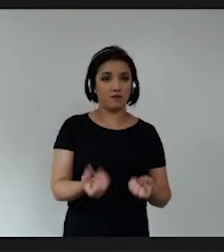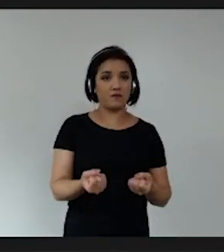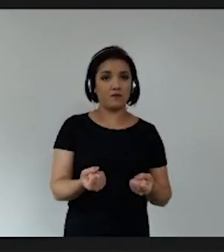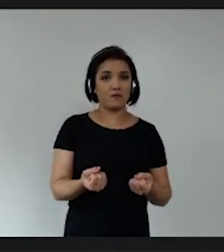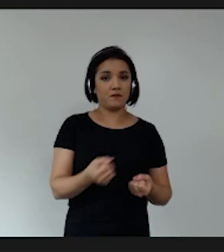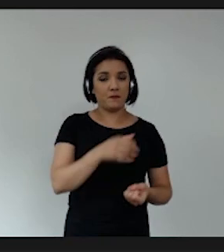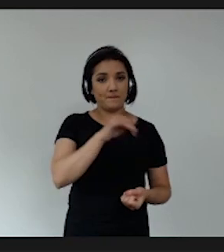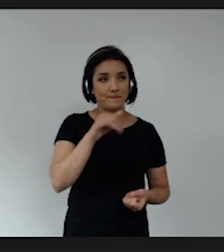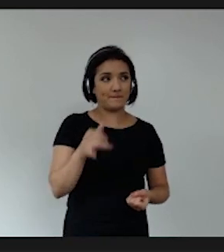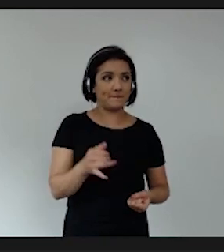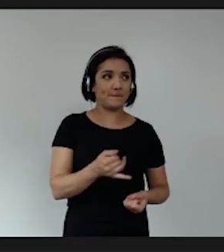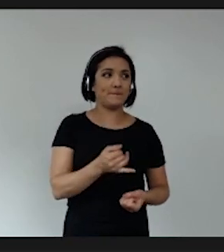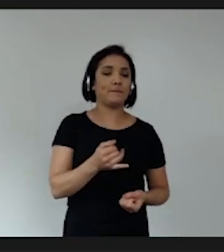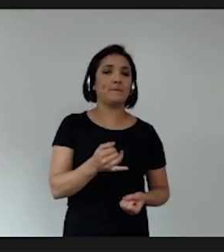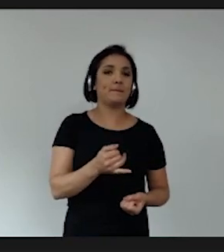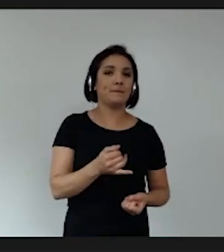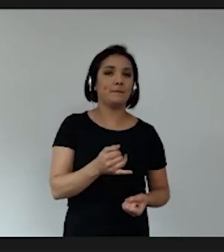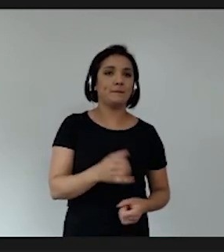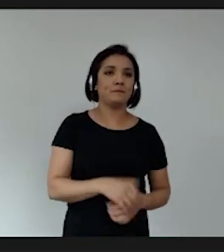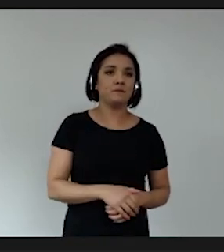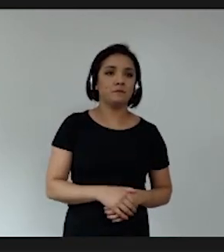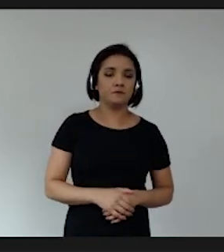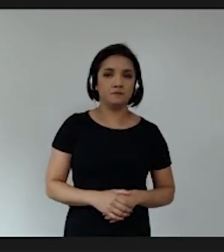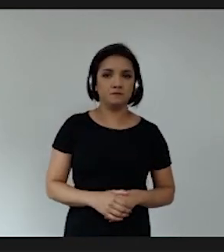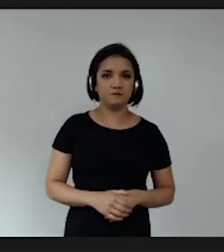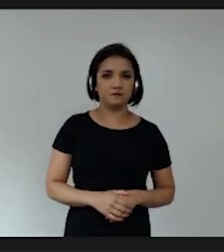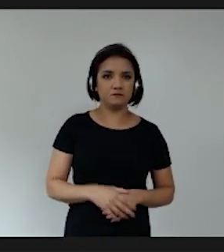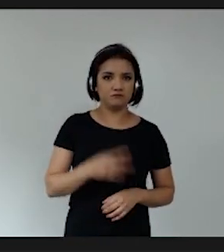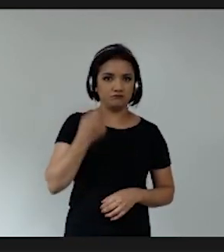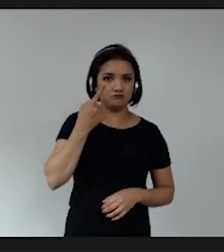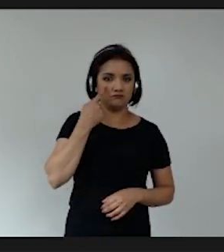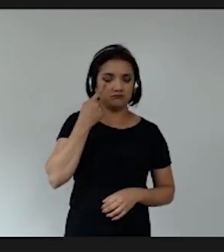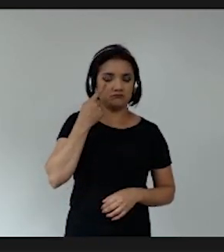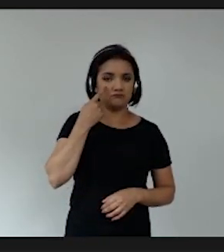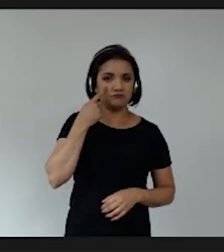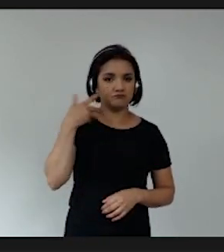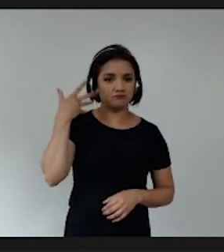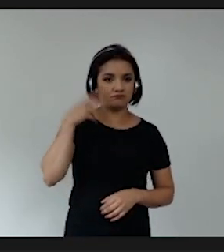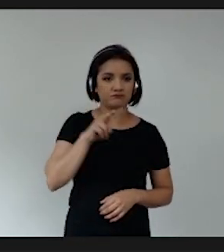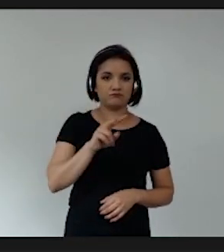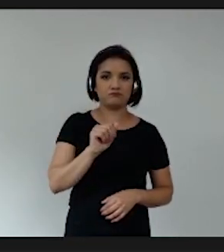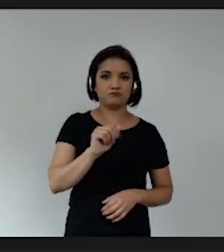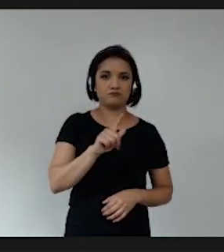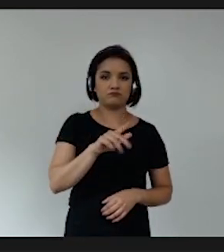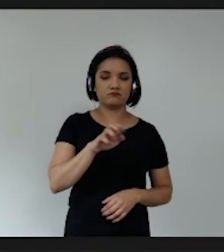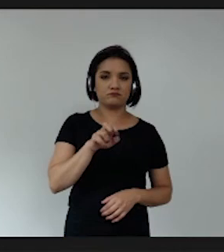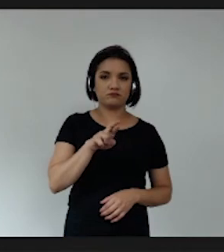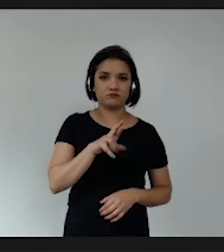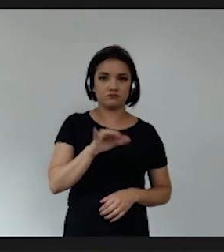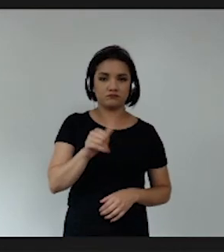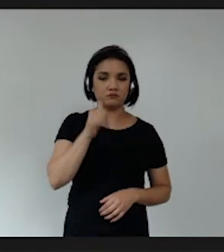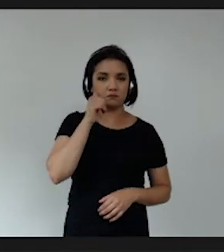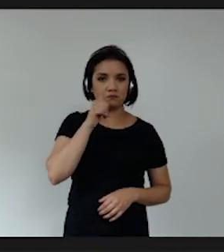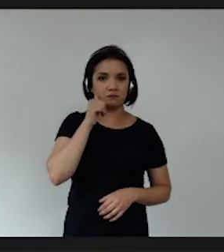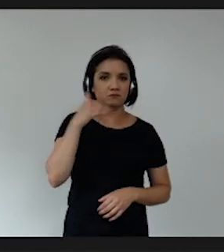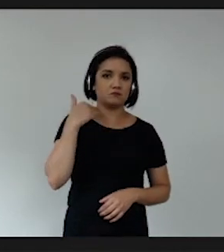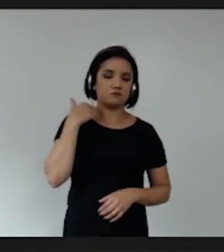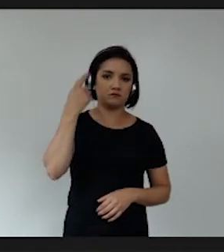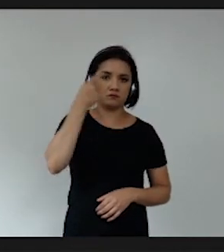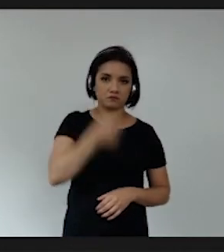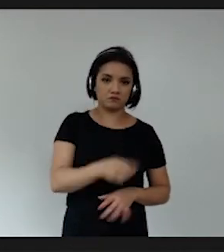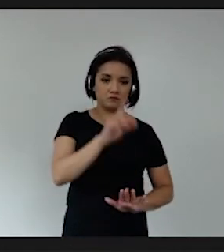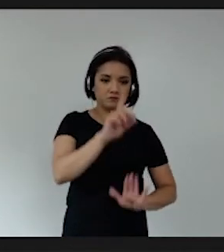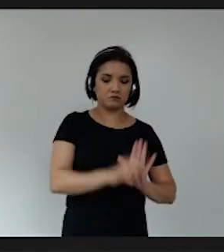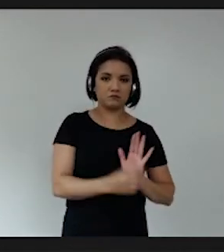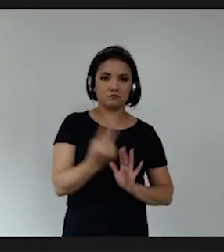a oportunidade de ouvir a doutora Valéria Ferioli Lagrasta, que é juíza de direito da 2ª